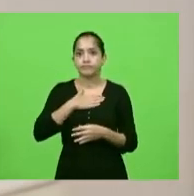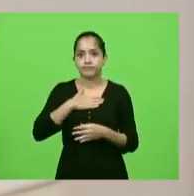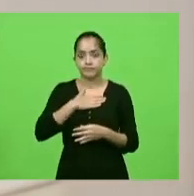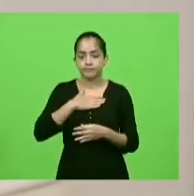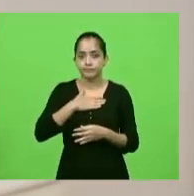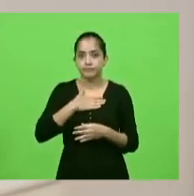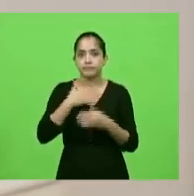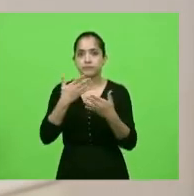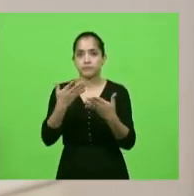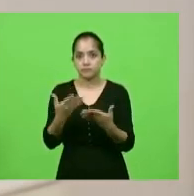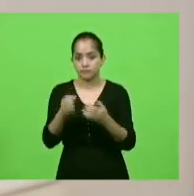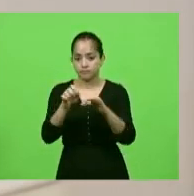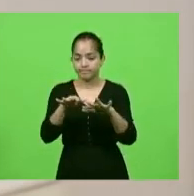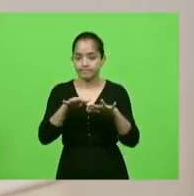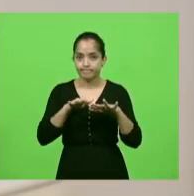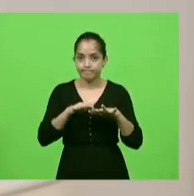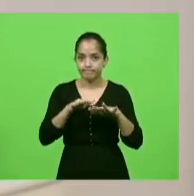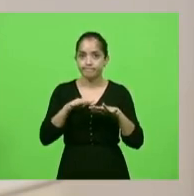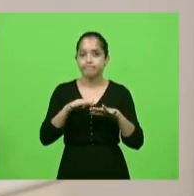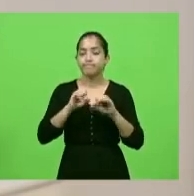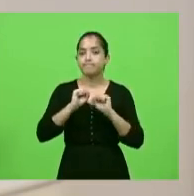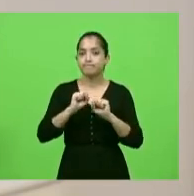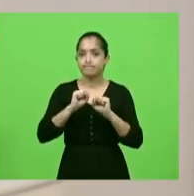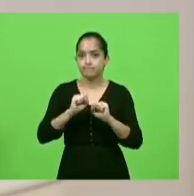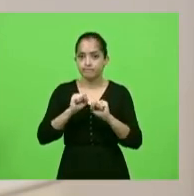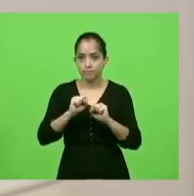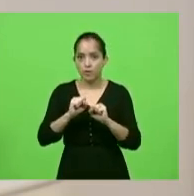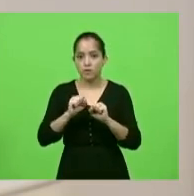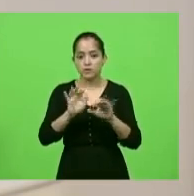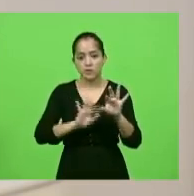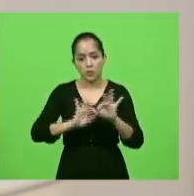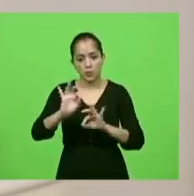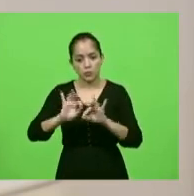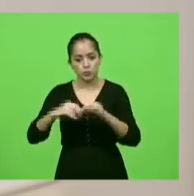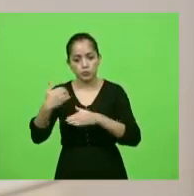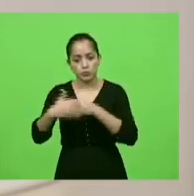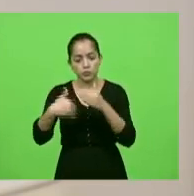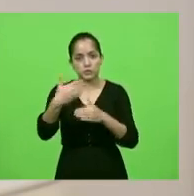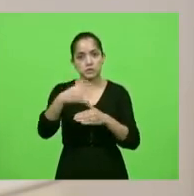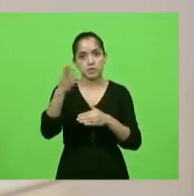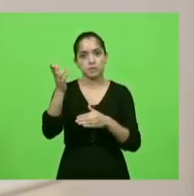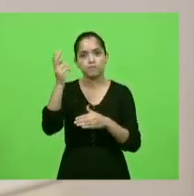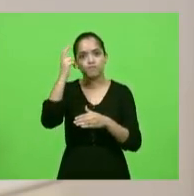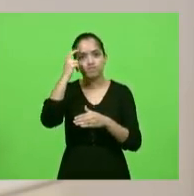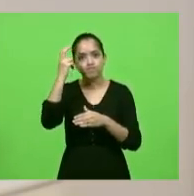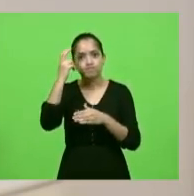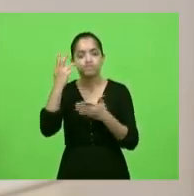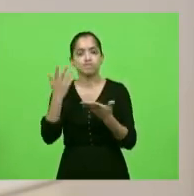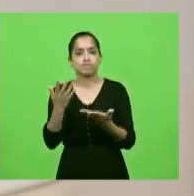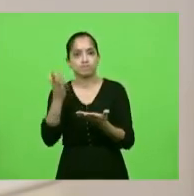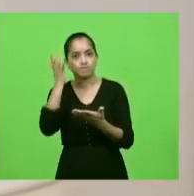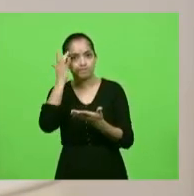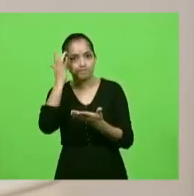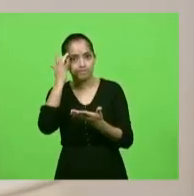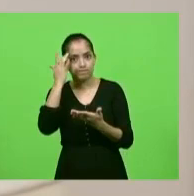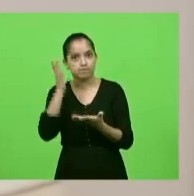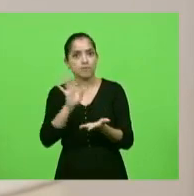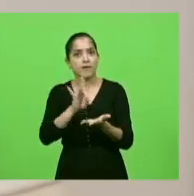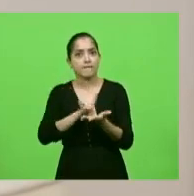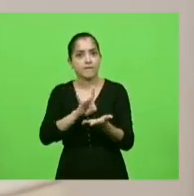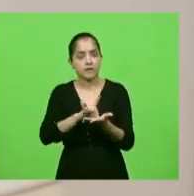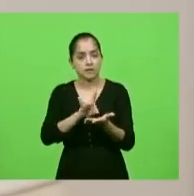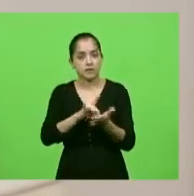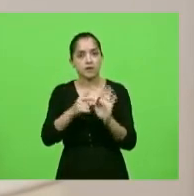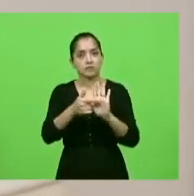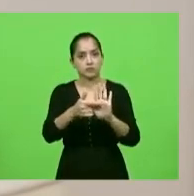profícua sessão e que possamos guiar esse julgamento com sabedoria, buscando primordialmente a verdade da alma e